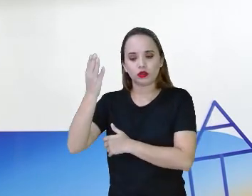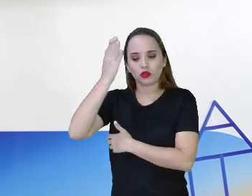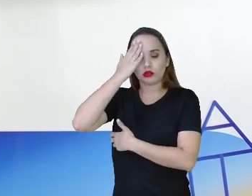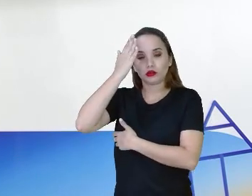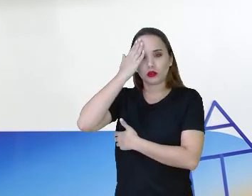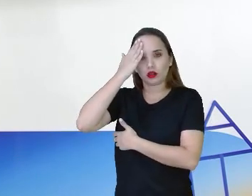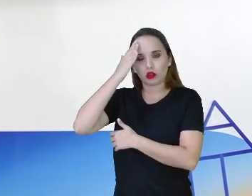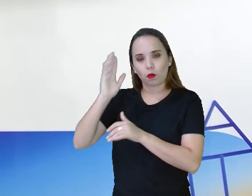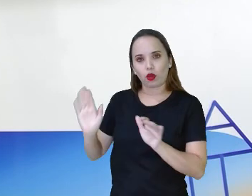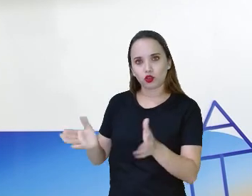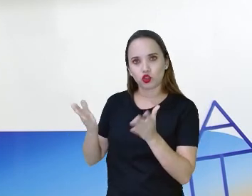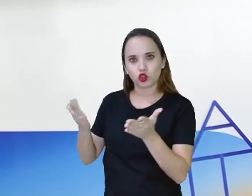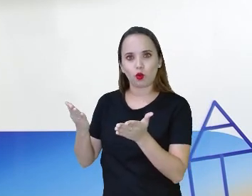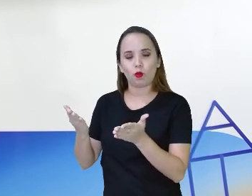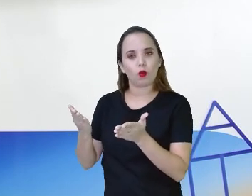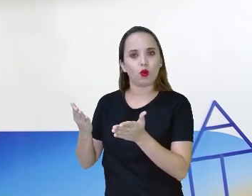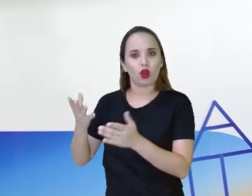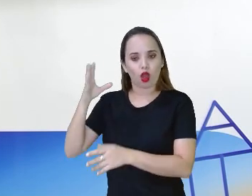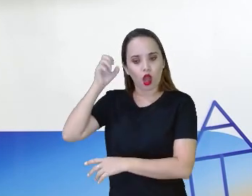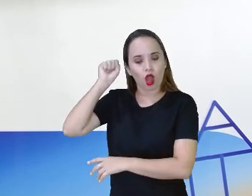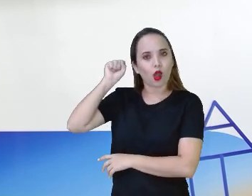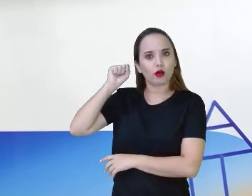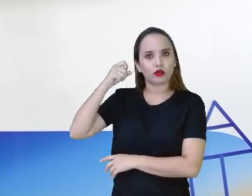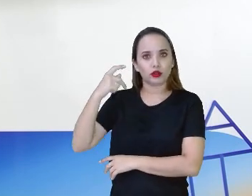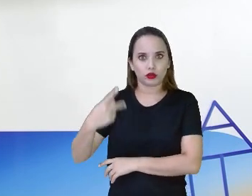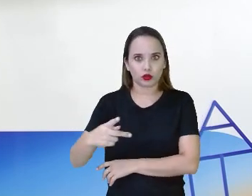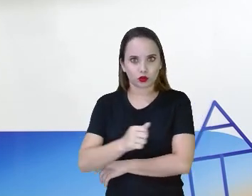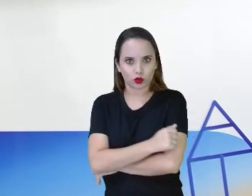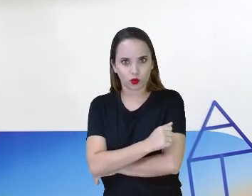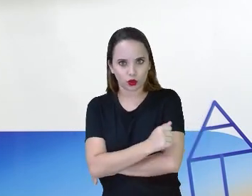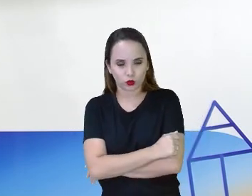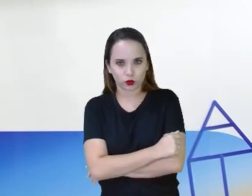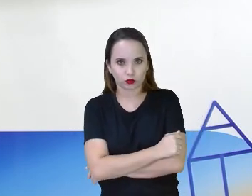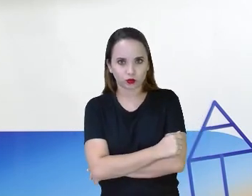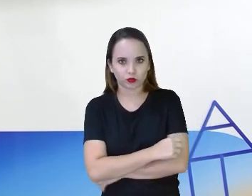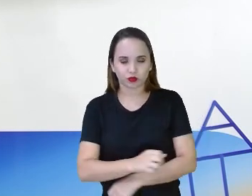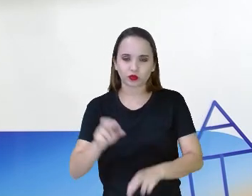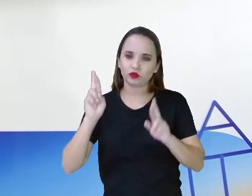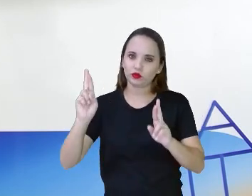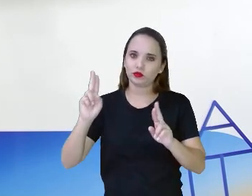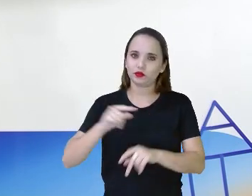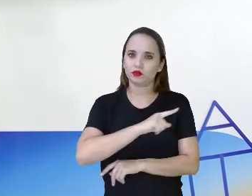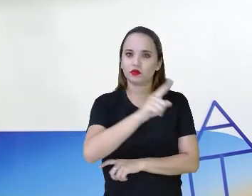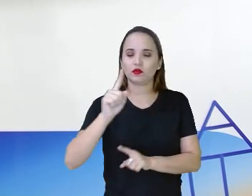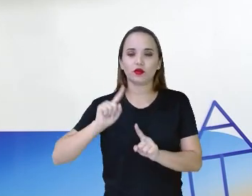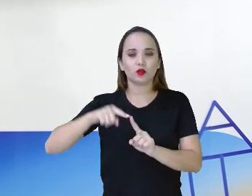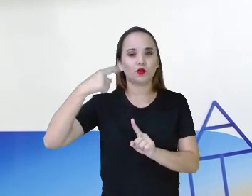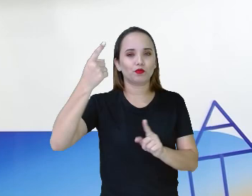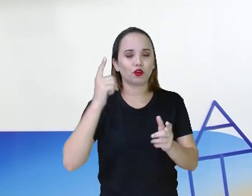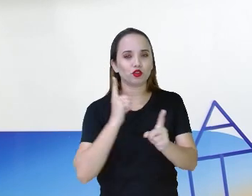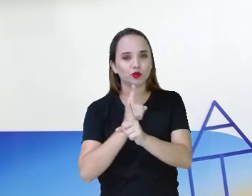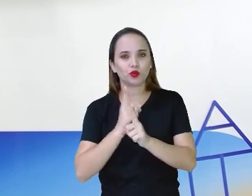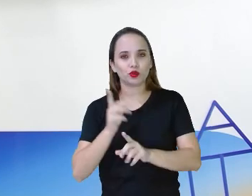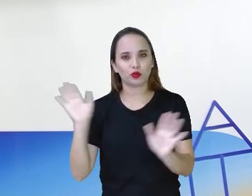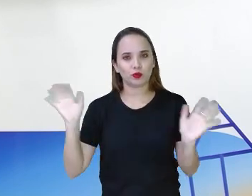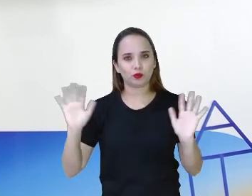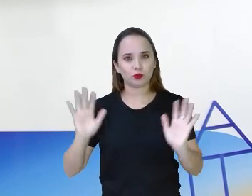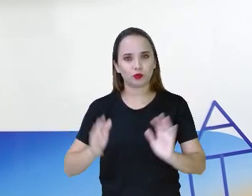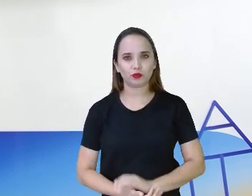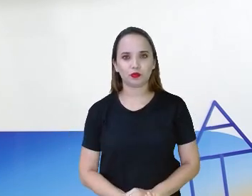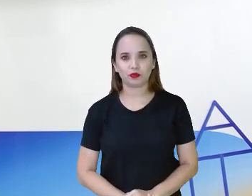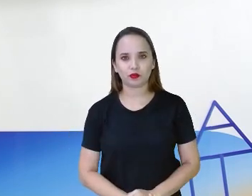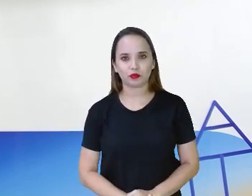E estimular a audição do seu estudante. Eu espero você no nosso próximo momento. Até lá!